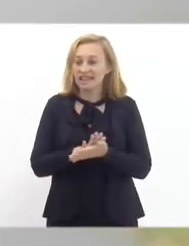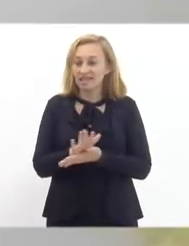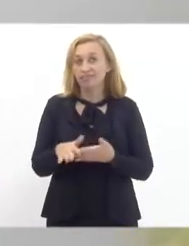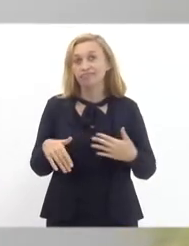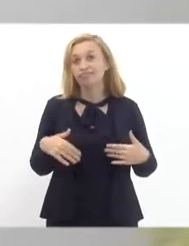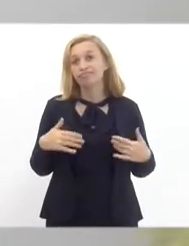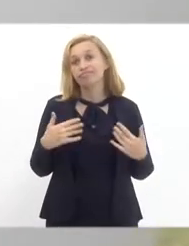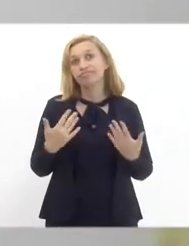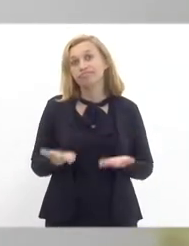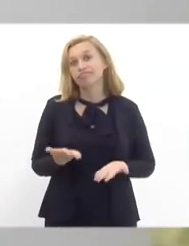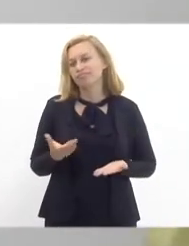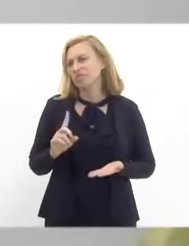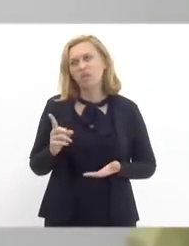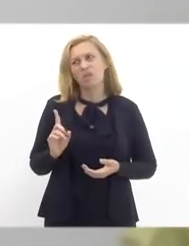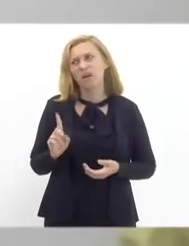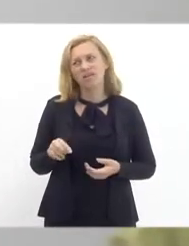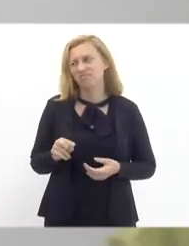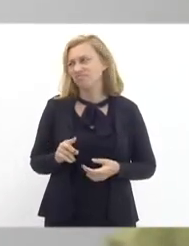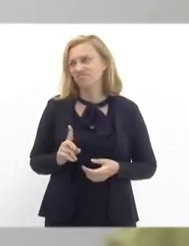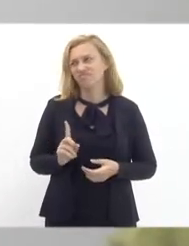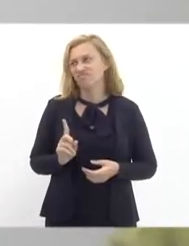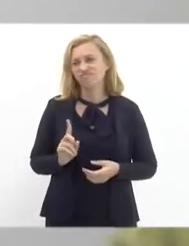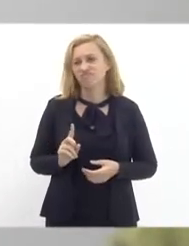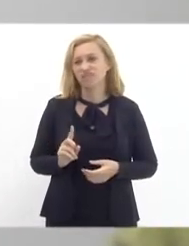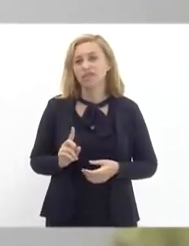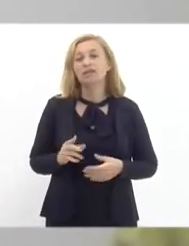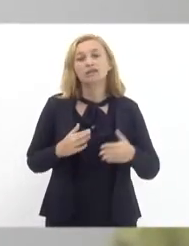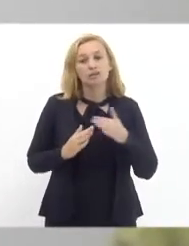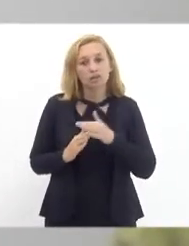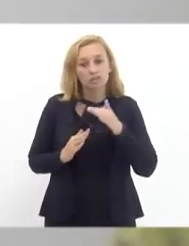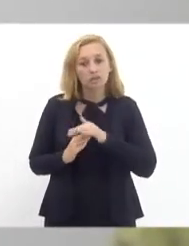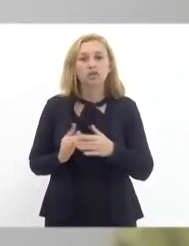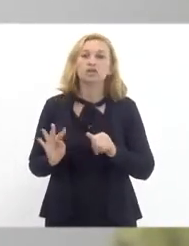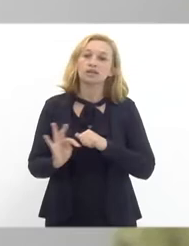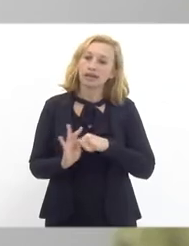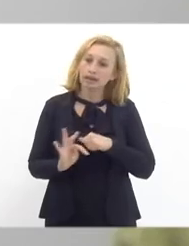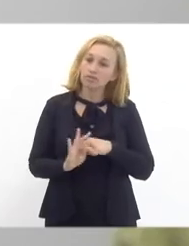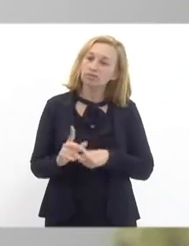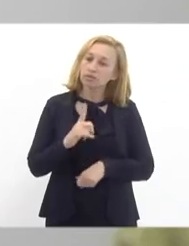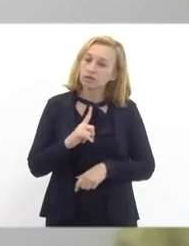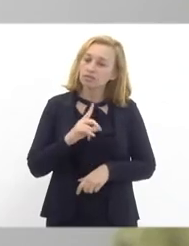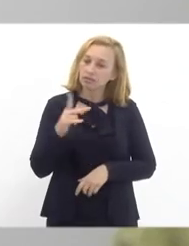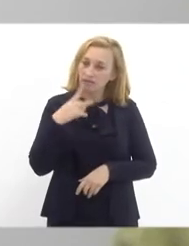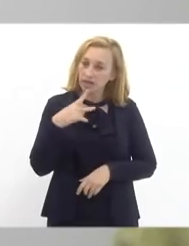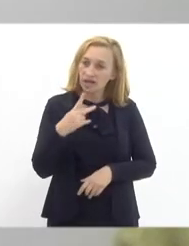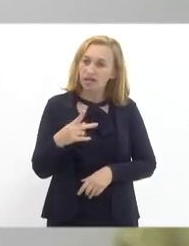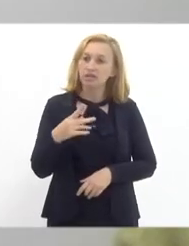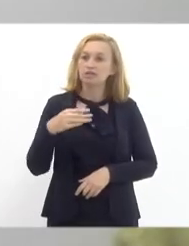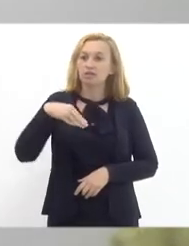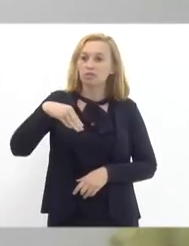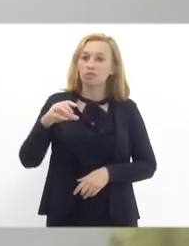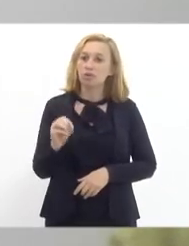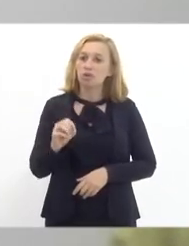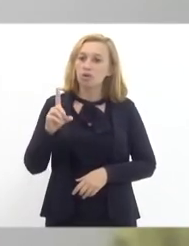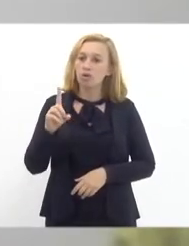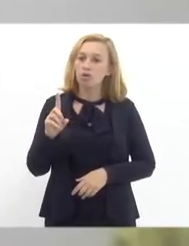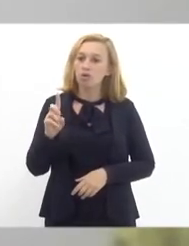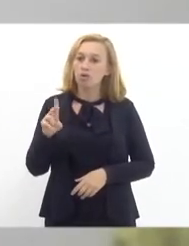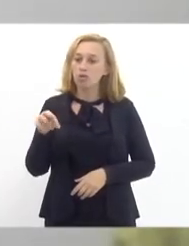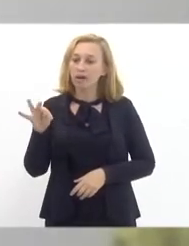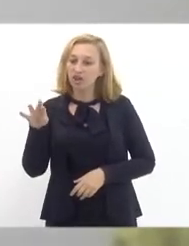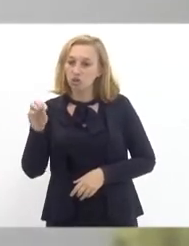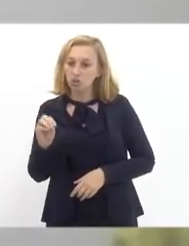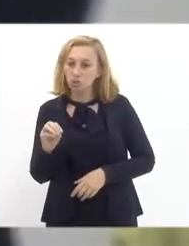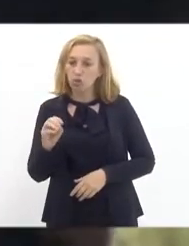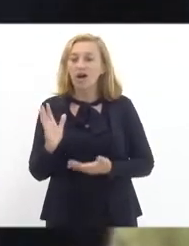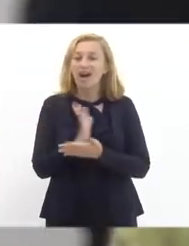nada. Não é bem assim. A gente tem um limite técnico para falar sobre os monumentos. E